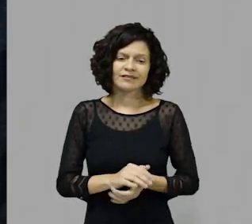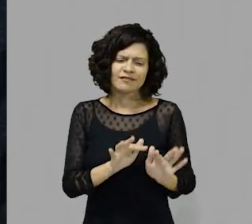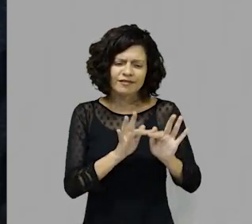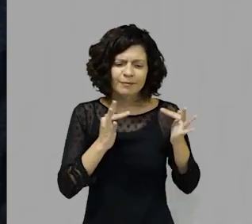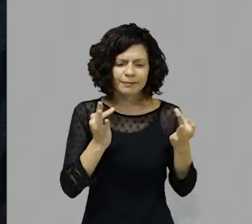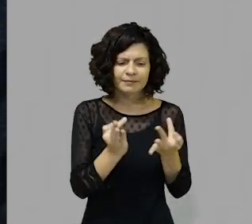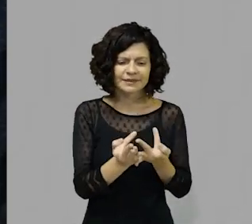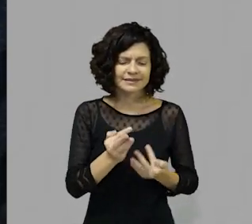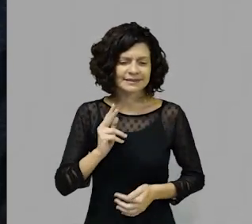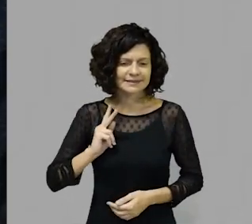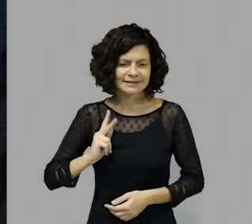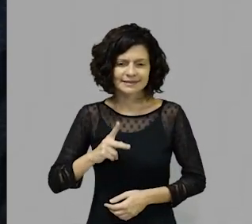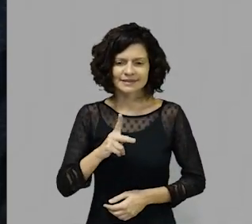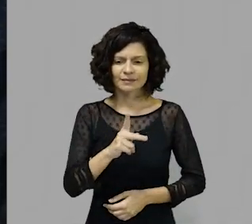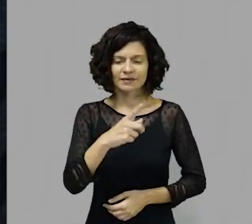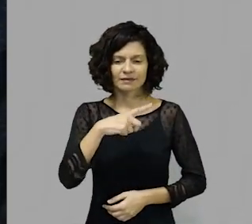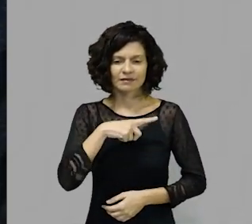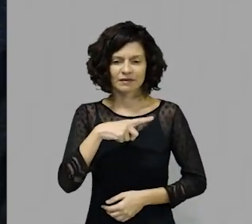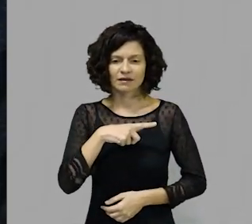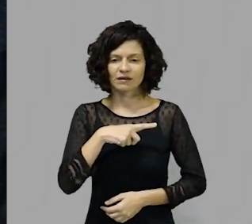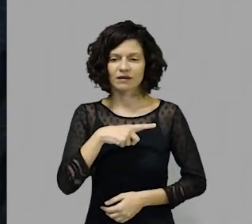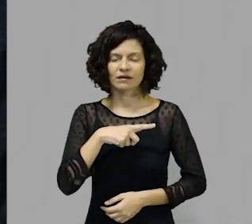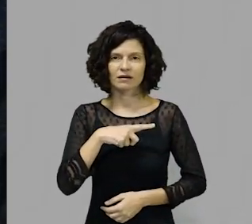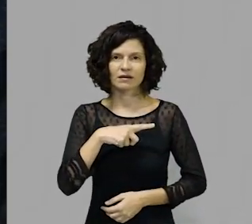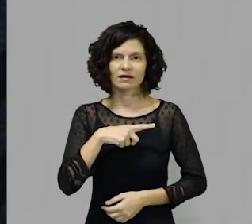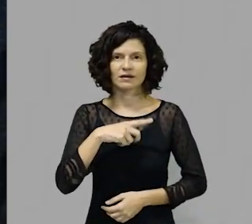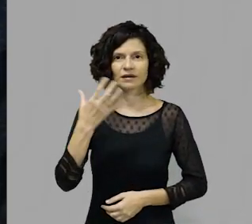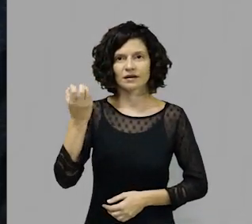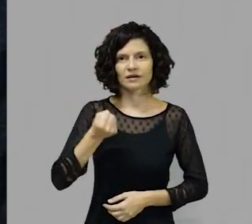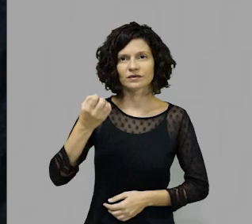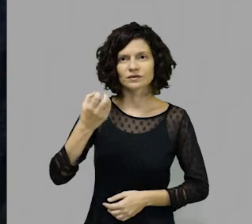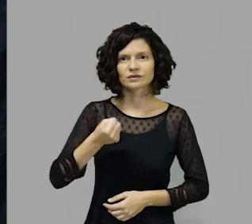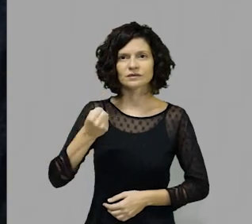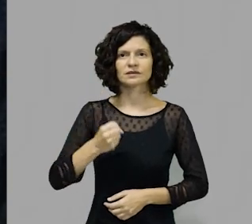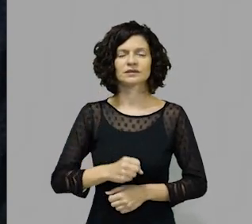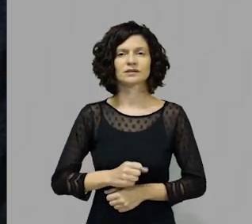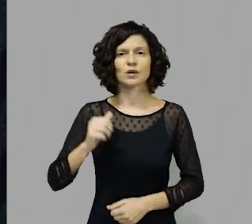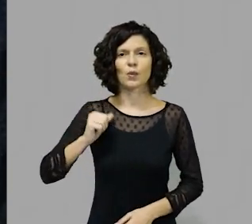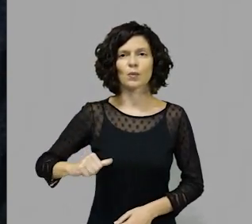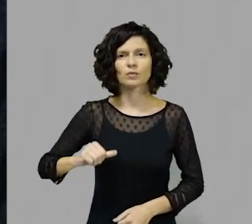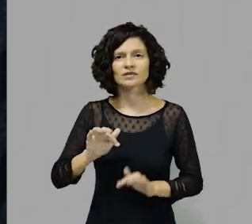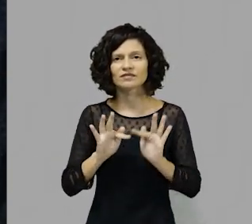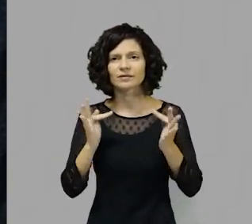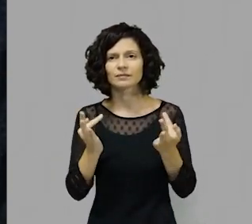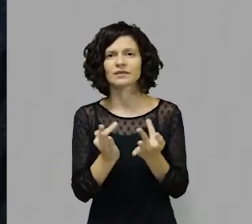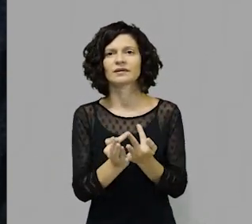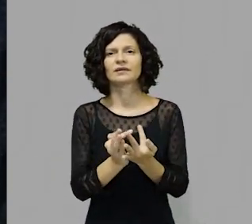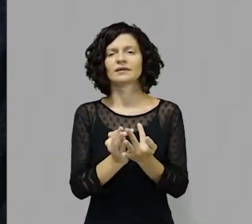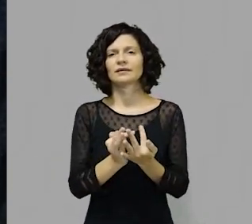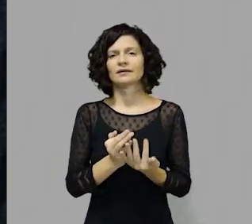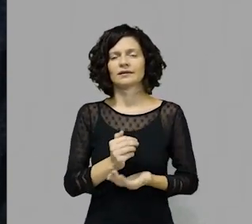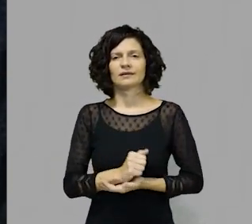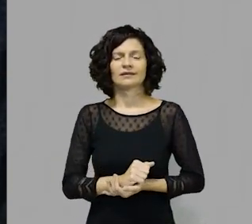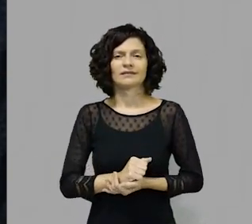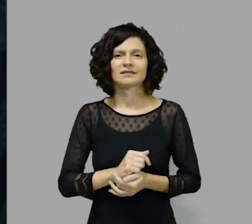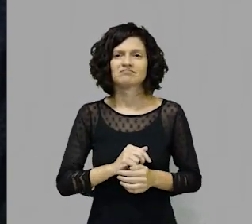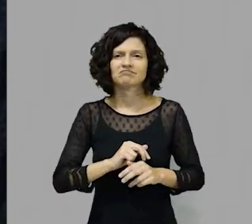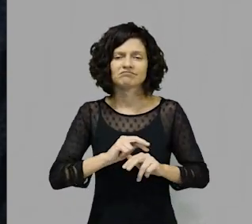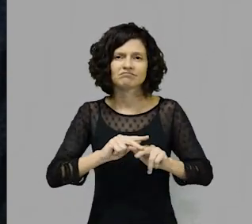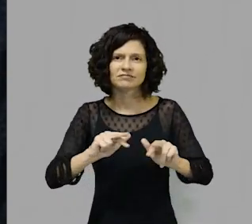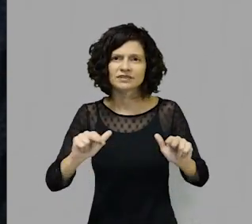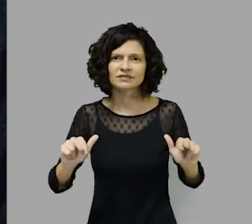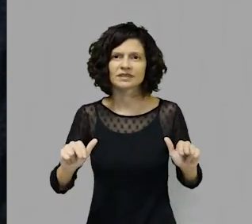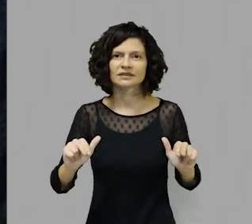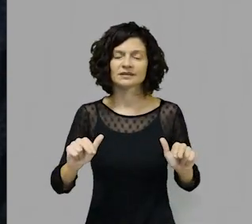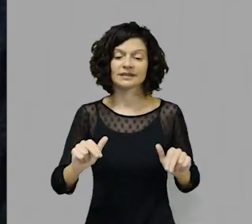auxílios governamentais, de políticas públicas, né, de Bolsa Família, Vale Gás, etc.